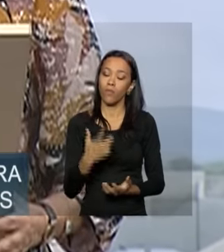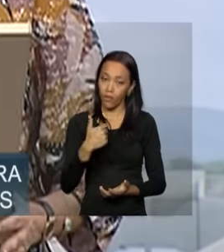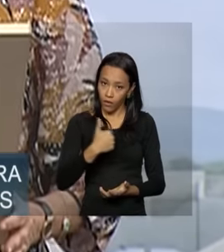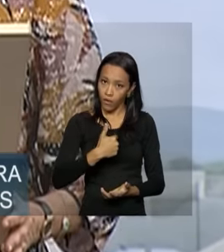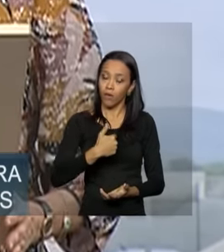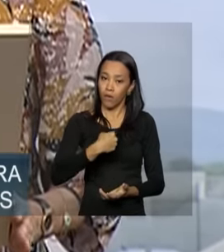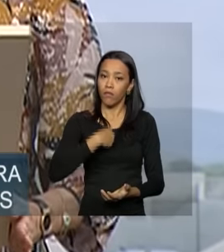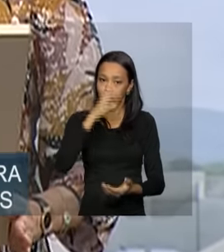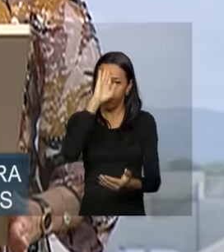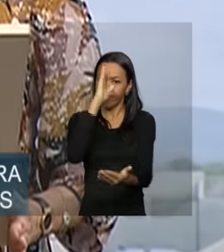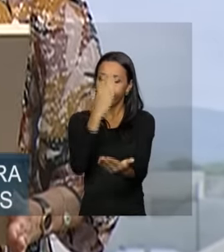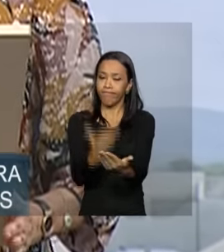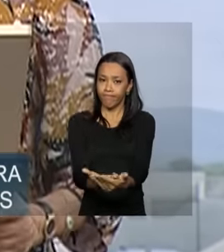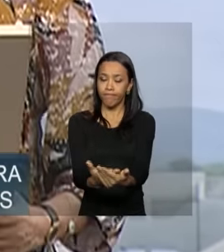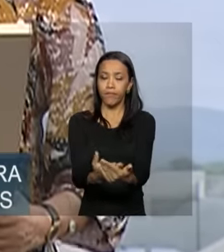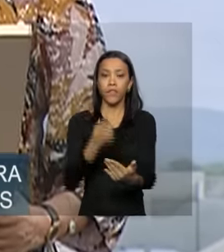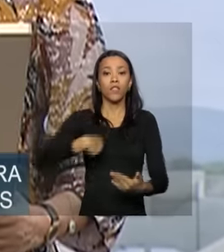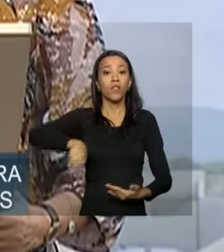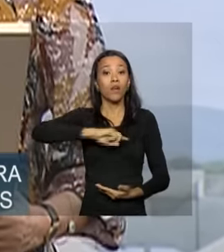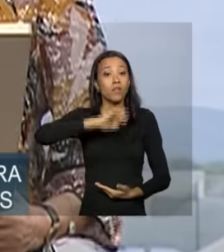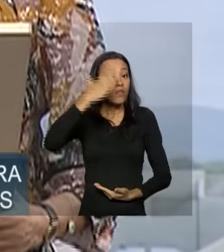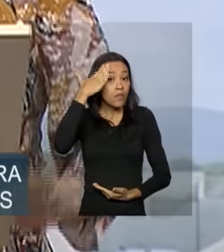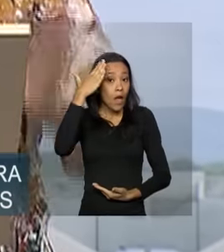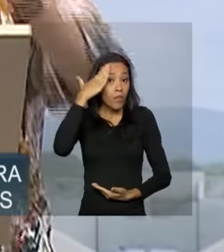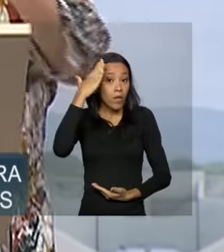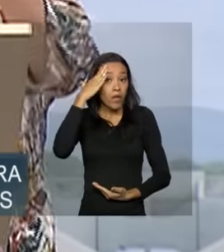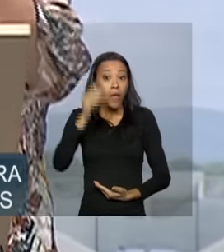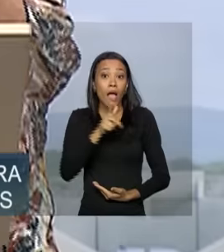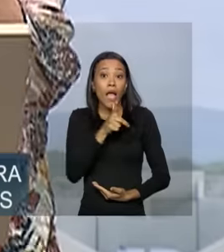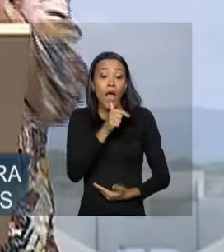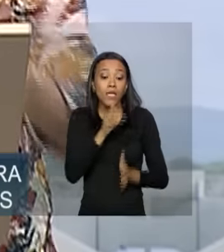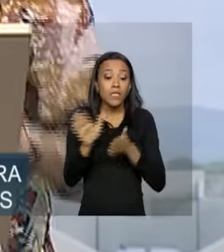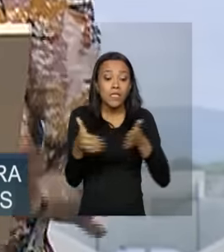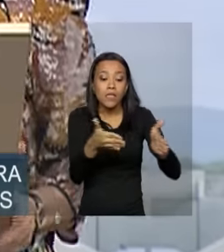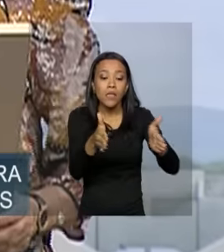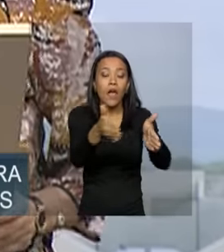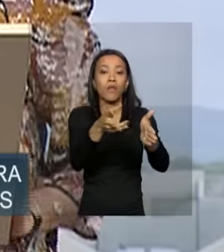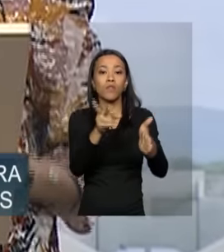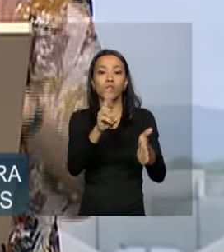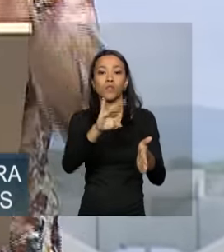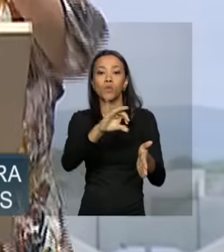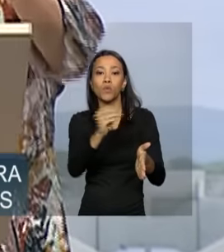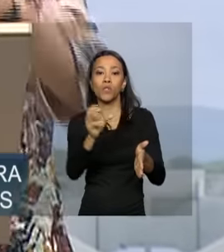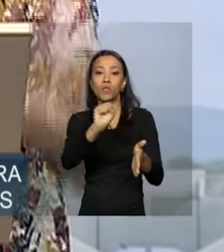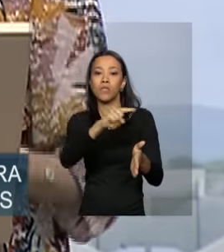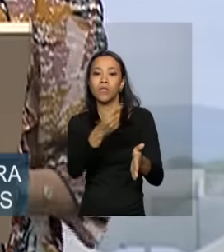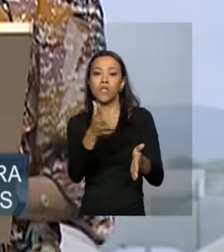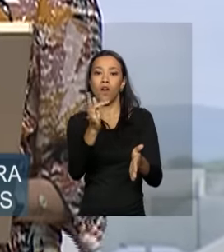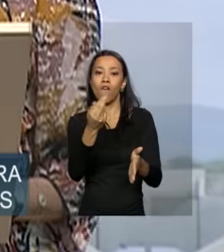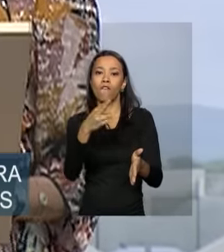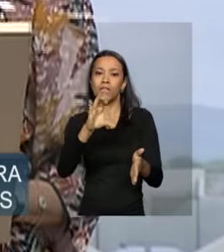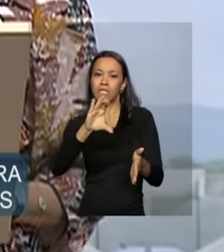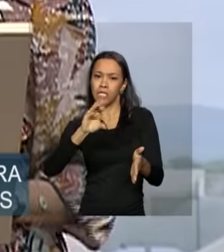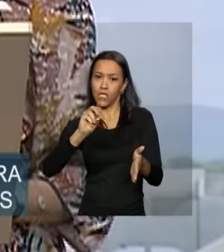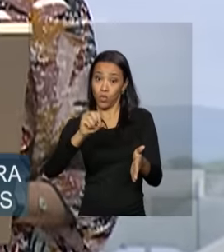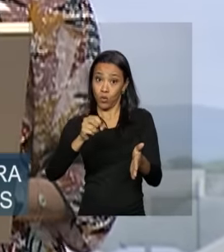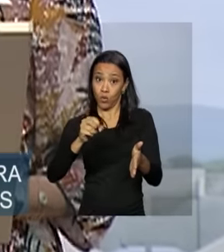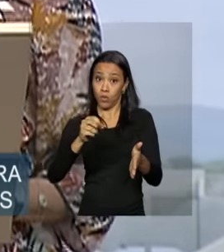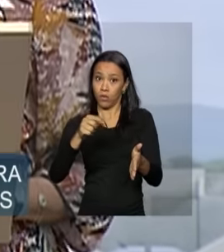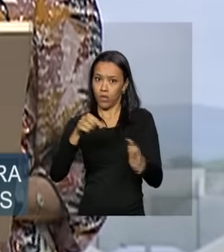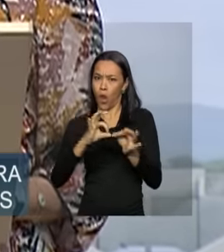Eu acredito que a gente sabe que as águas do São Francisco estão distantes daqui